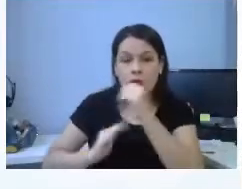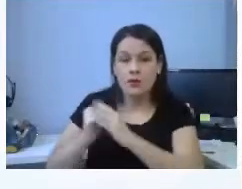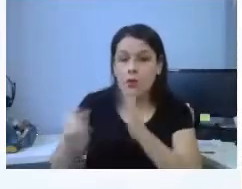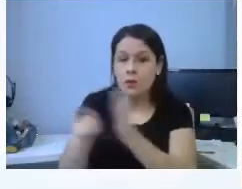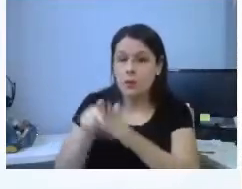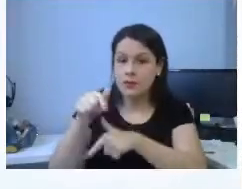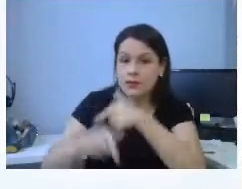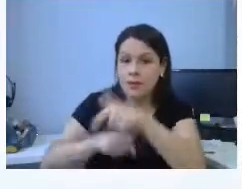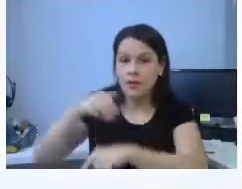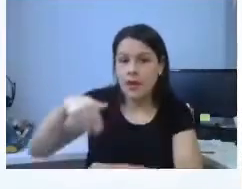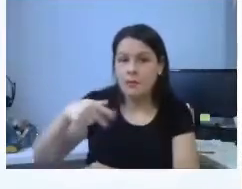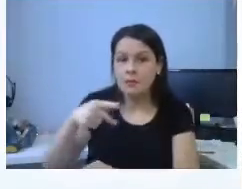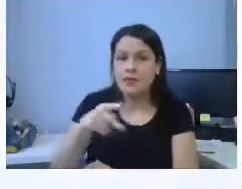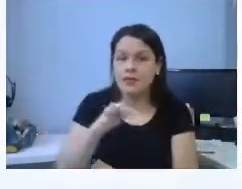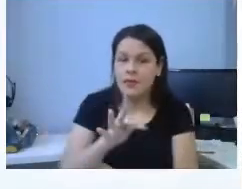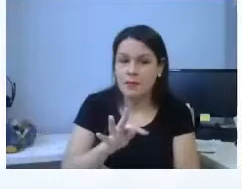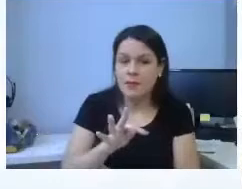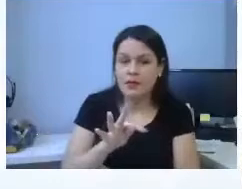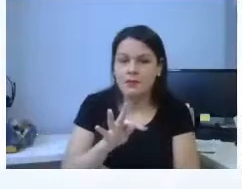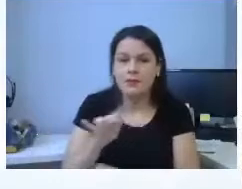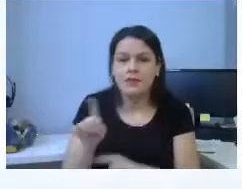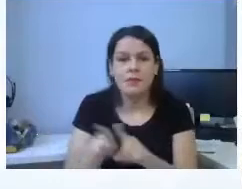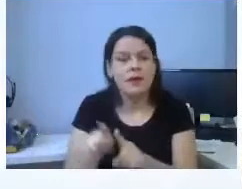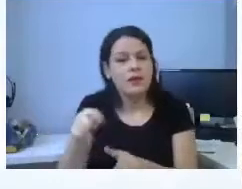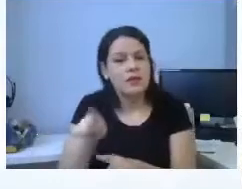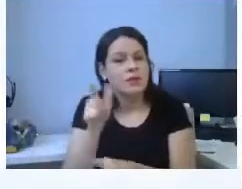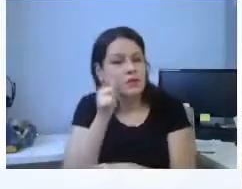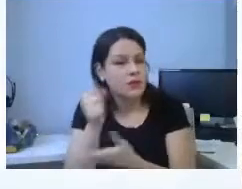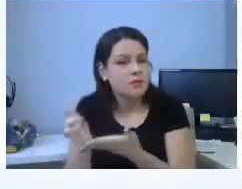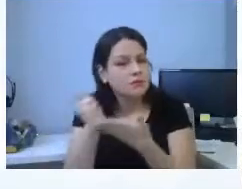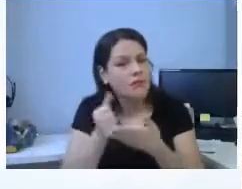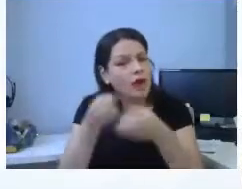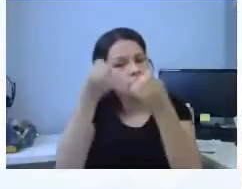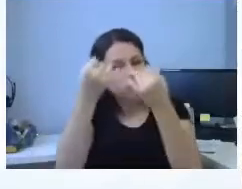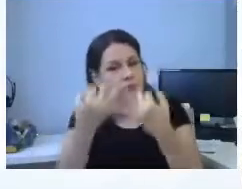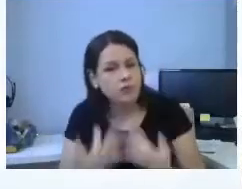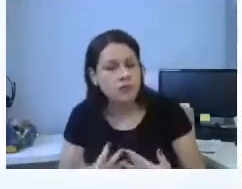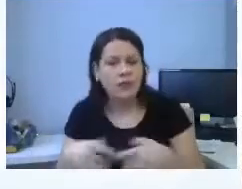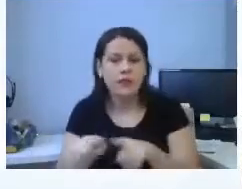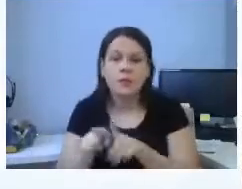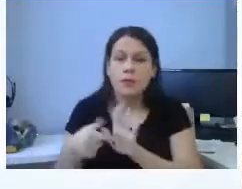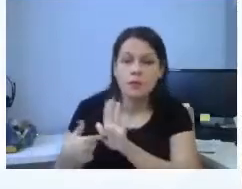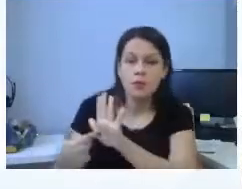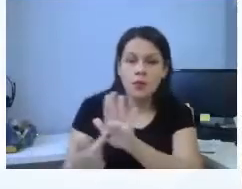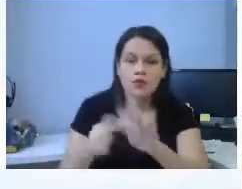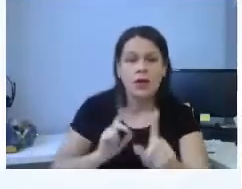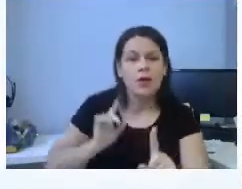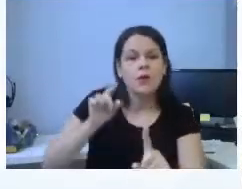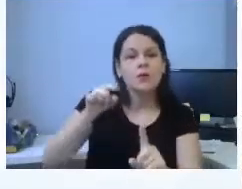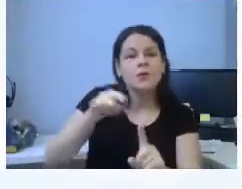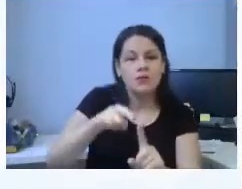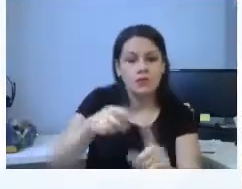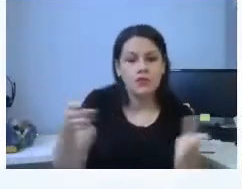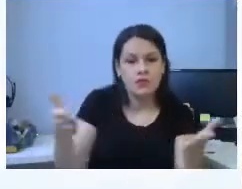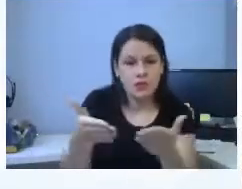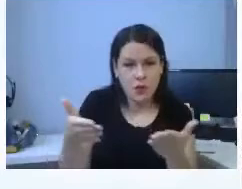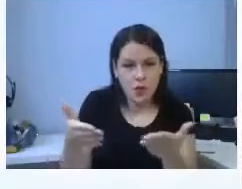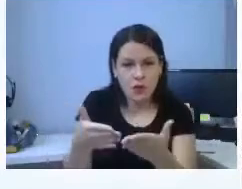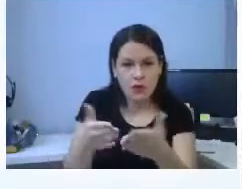o MPT, para que ele possa fazer as primeiras explicações, né, e demonstrar qual foi o objetivo do